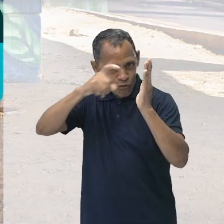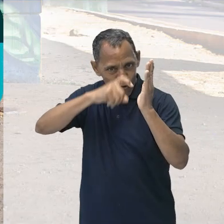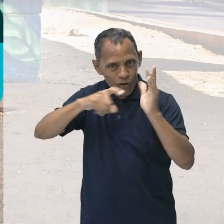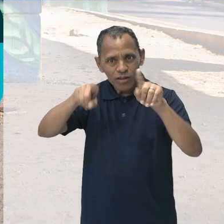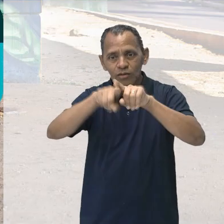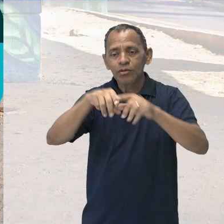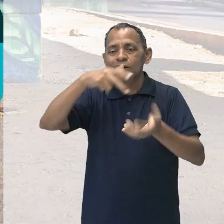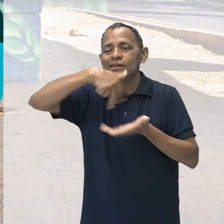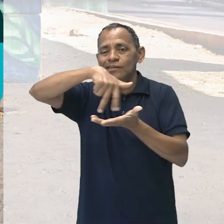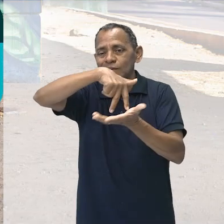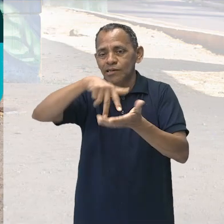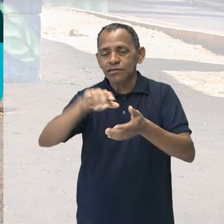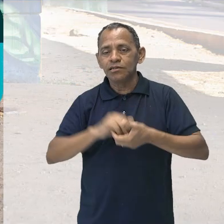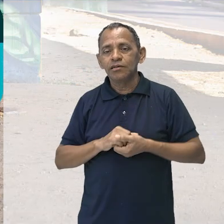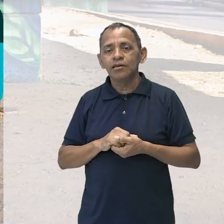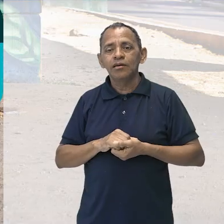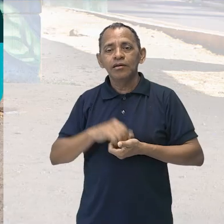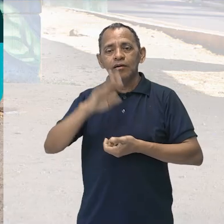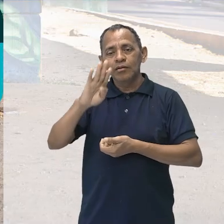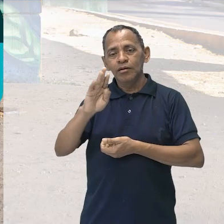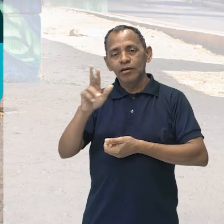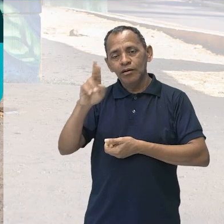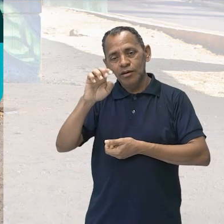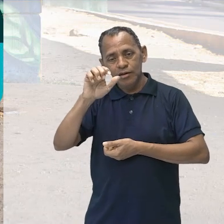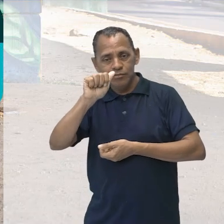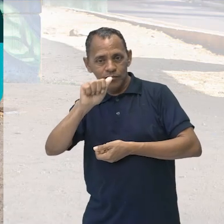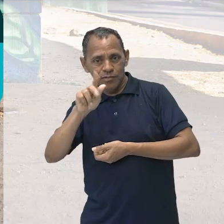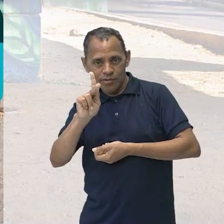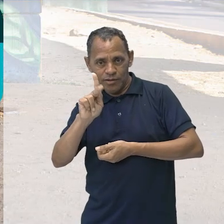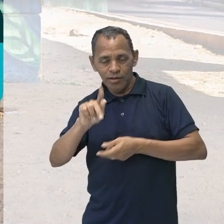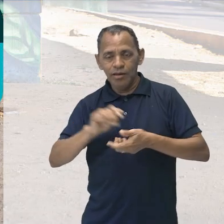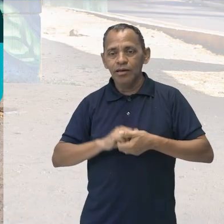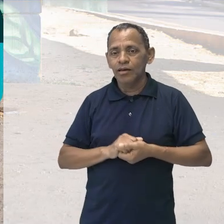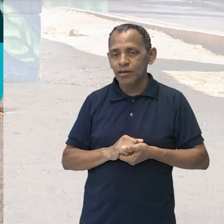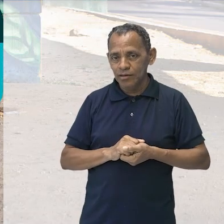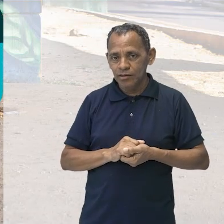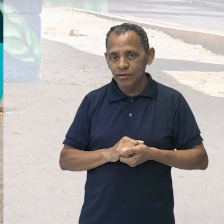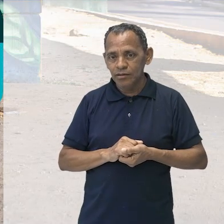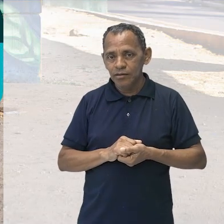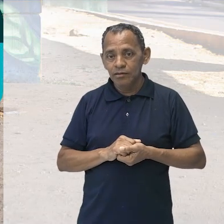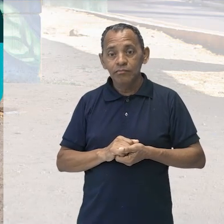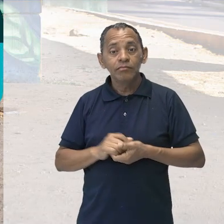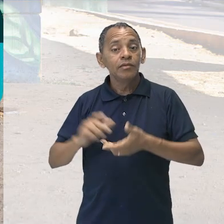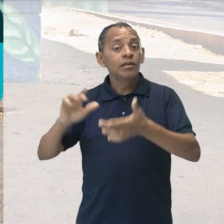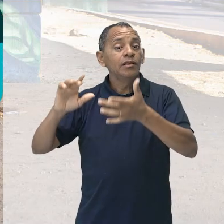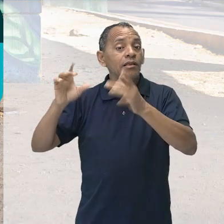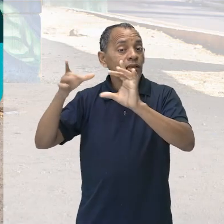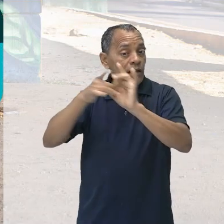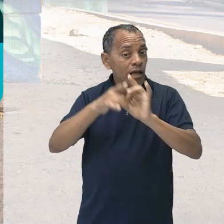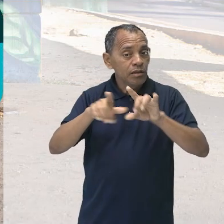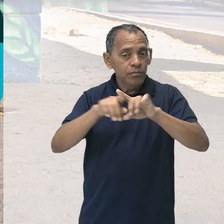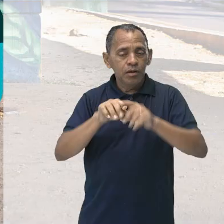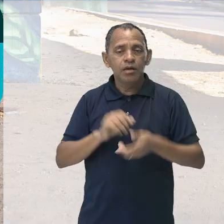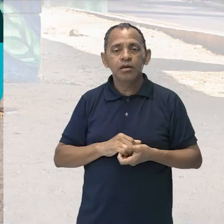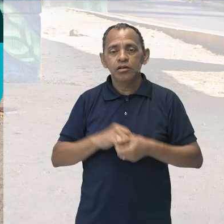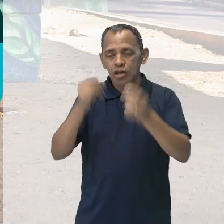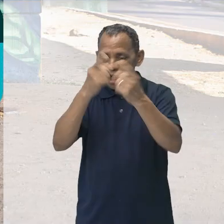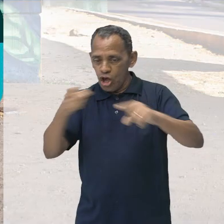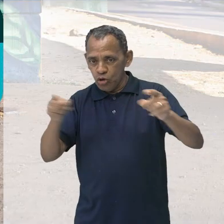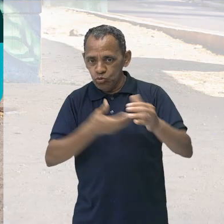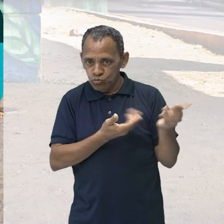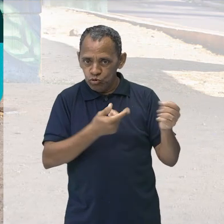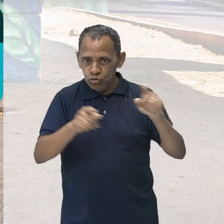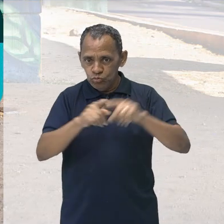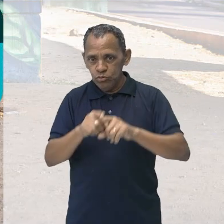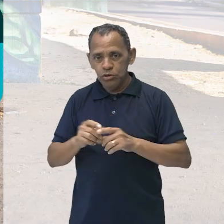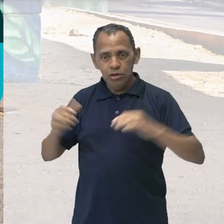né, que é o break dance, por exemplo, intrinsecamente ligado às ruas e à juventude das grandes cidades.